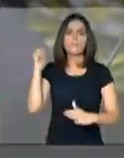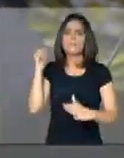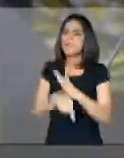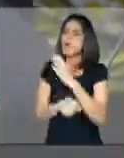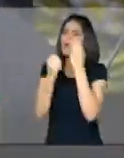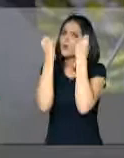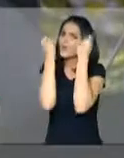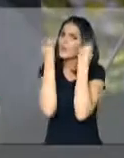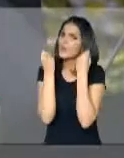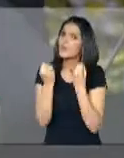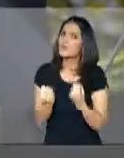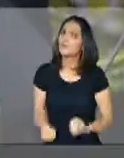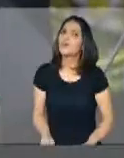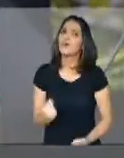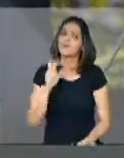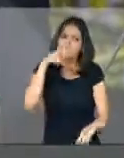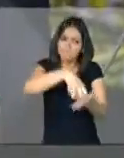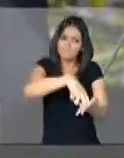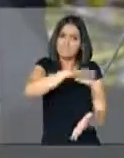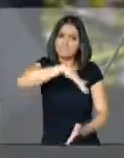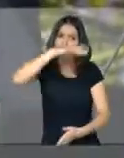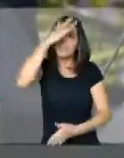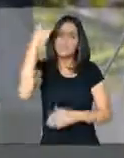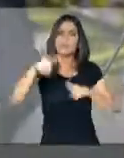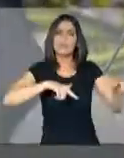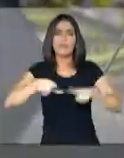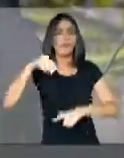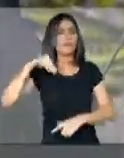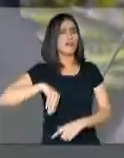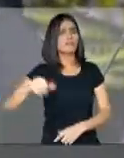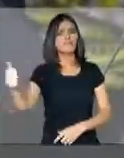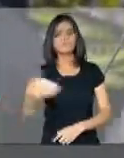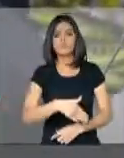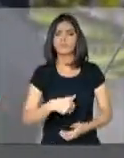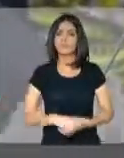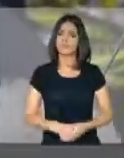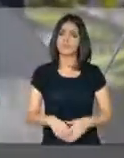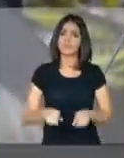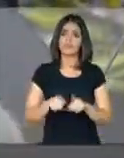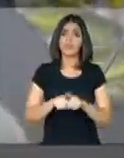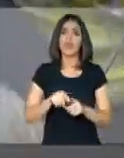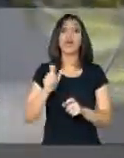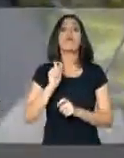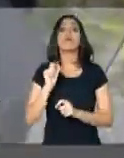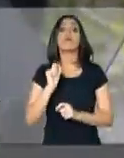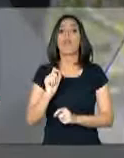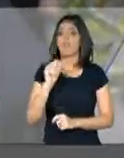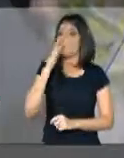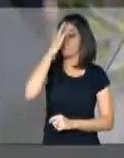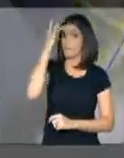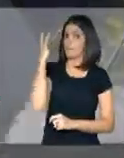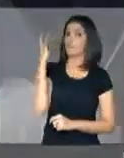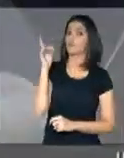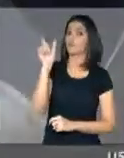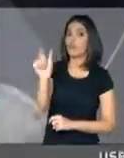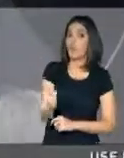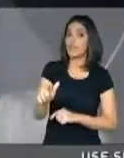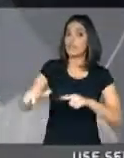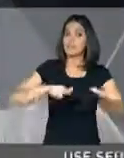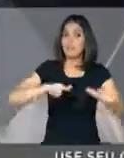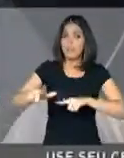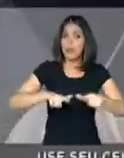carga cruel sobre o trabalhador que ganha pouco. Agora mesmo nós estamos falando da possibilidade de uma pessoa que, o